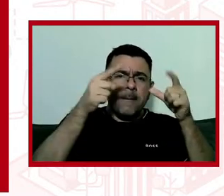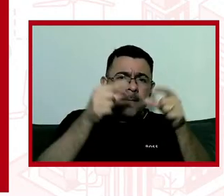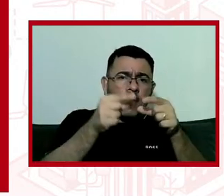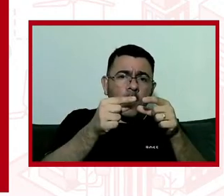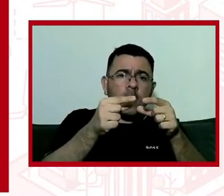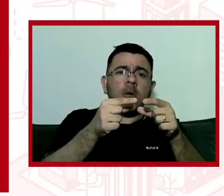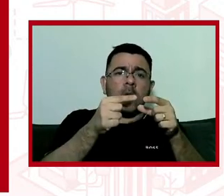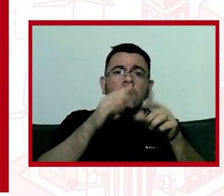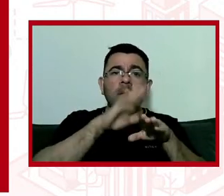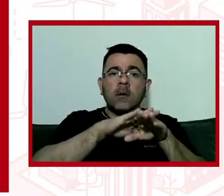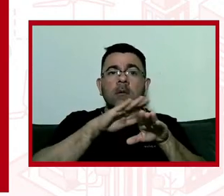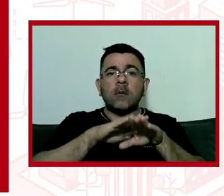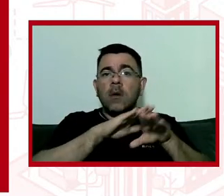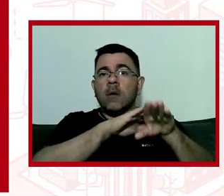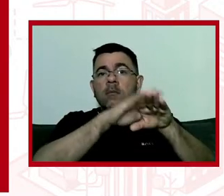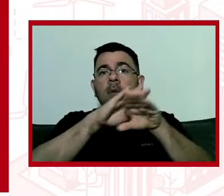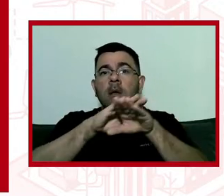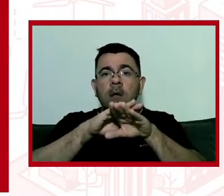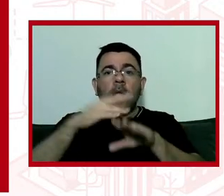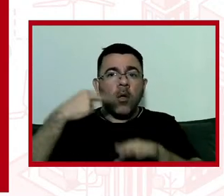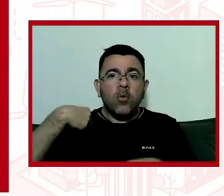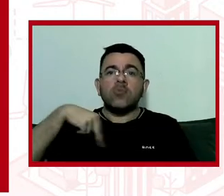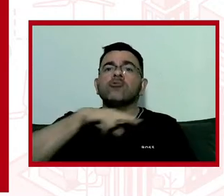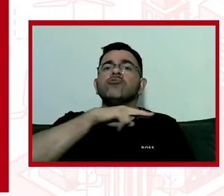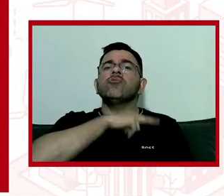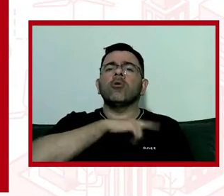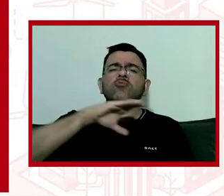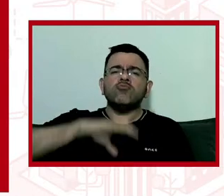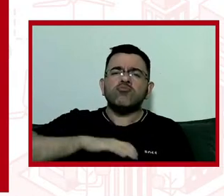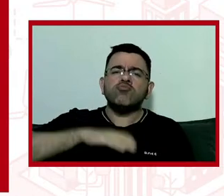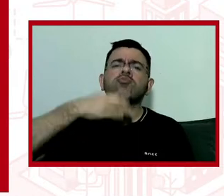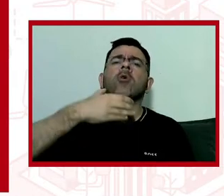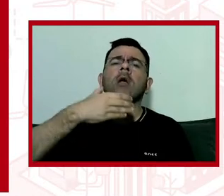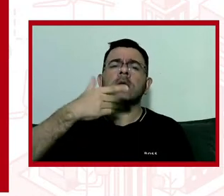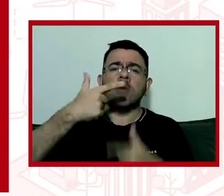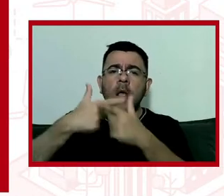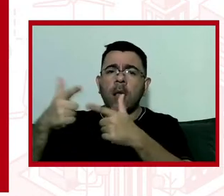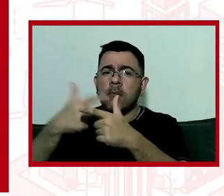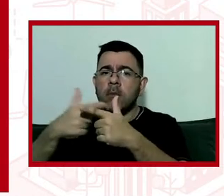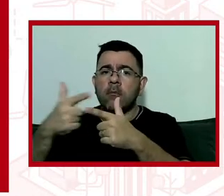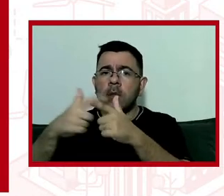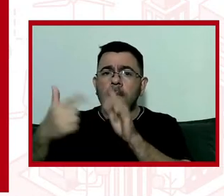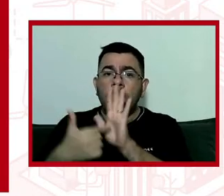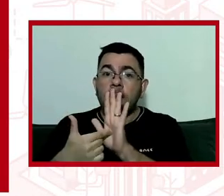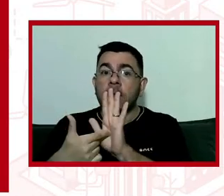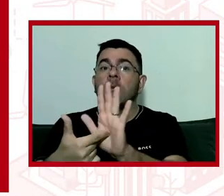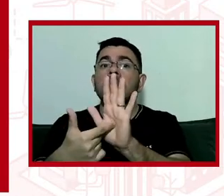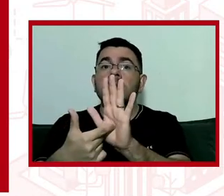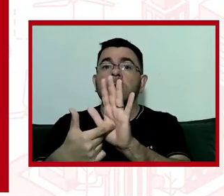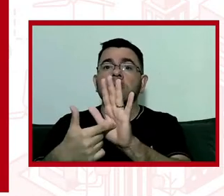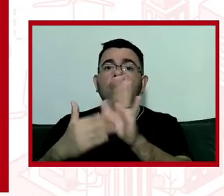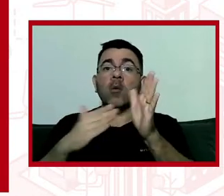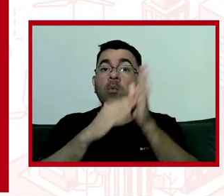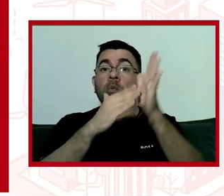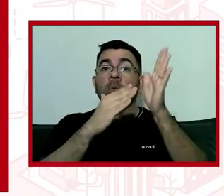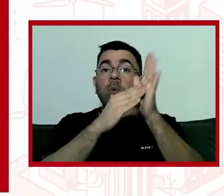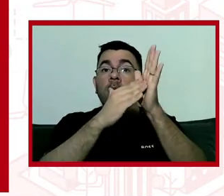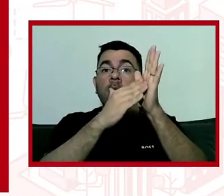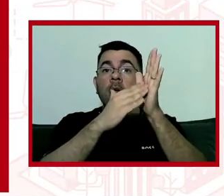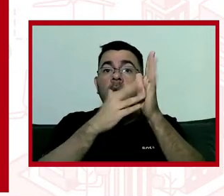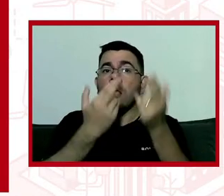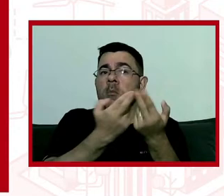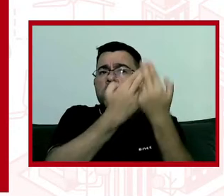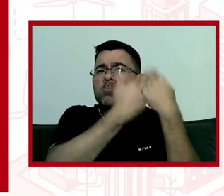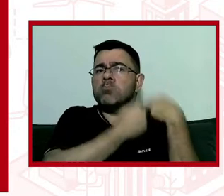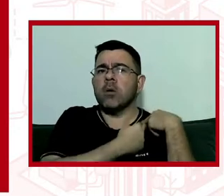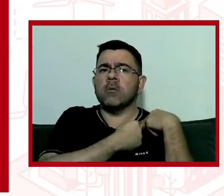aqui experimentando tendo coragem de apresentar o problema saber que o problema é da cidade não é da Prefeitura e que a responsabilidade também tem